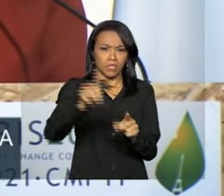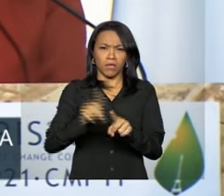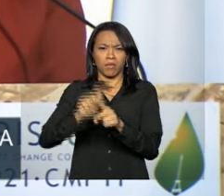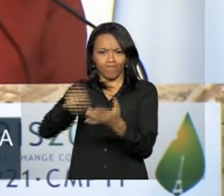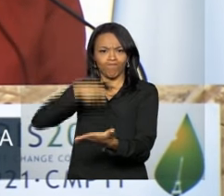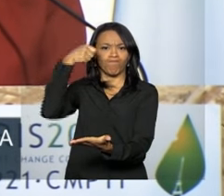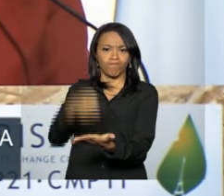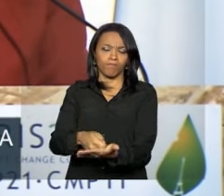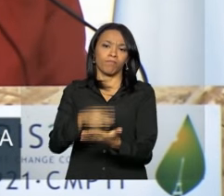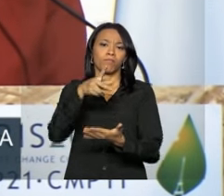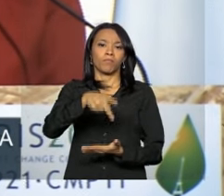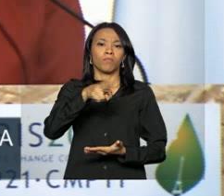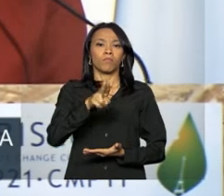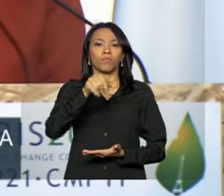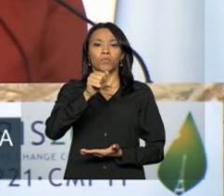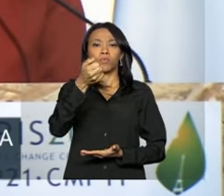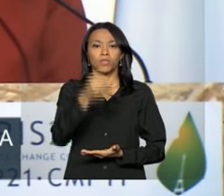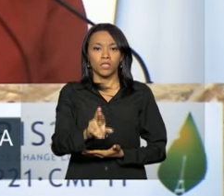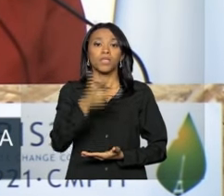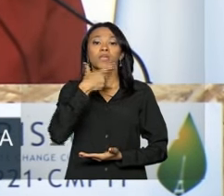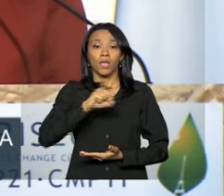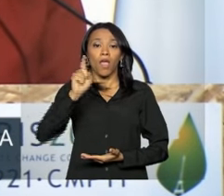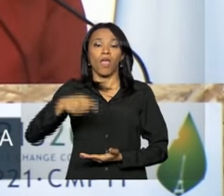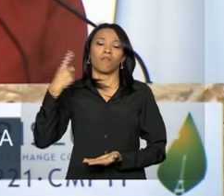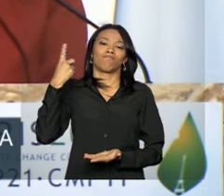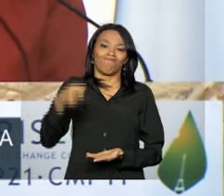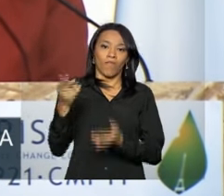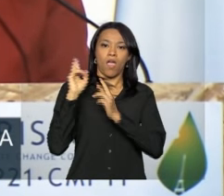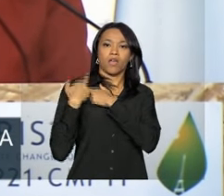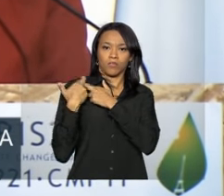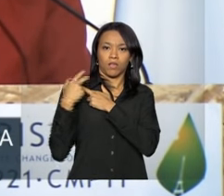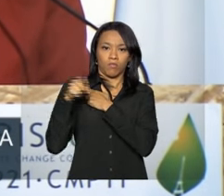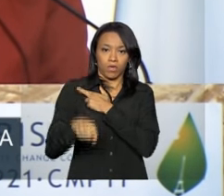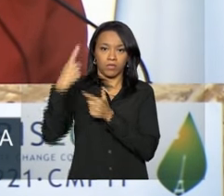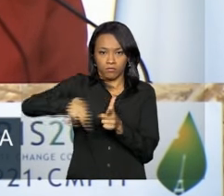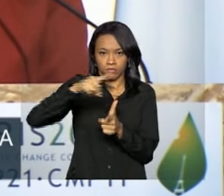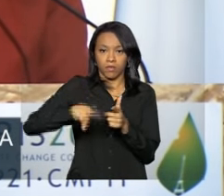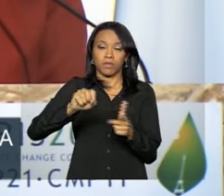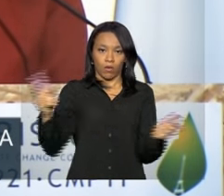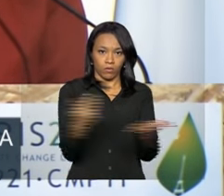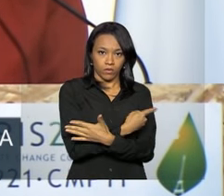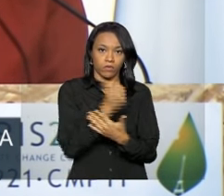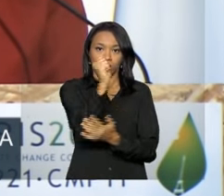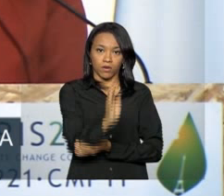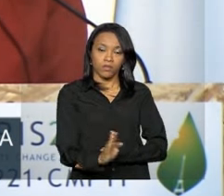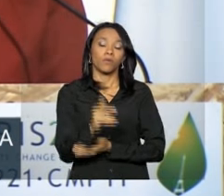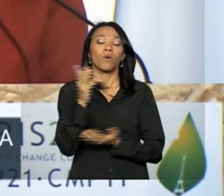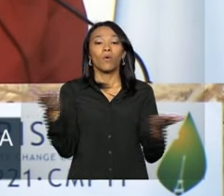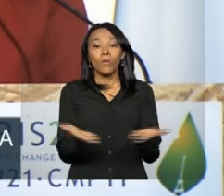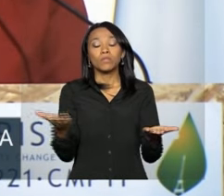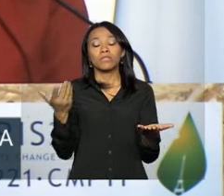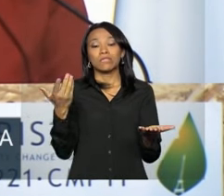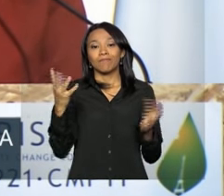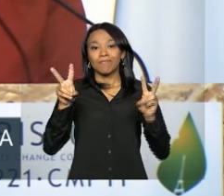severamente os responsáveis por essa tragédia. A mudança do clima pela ação dos homens é um dos maiores desafios globais